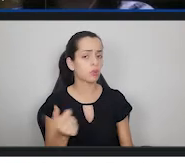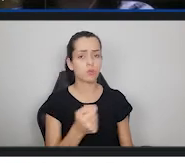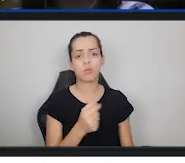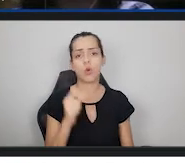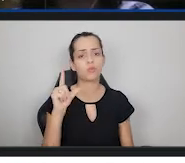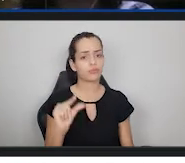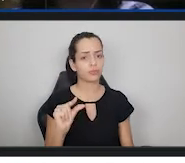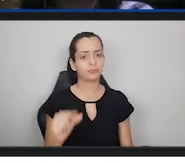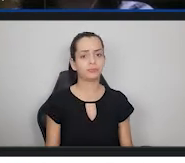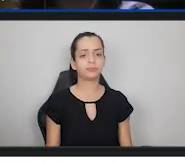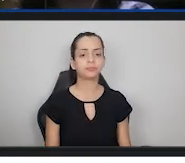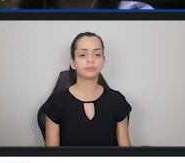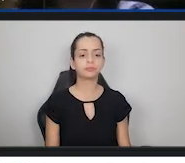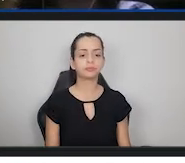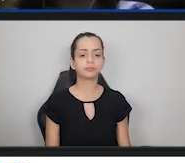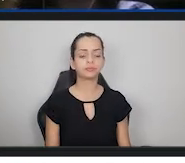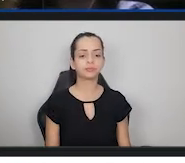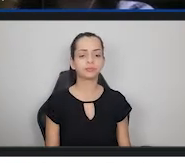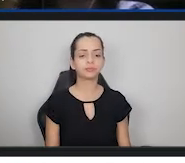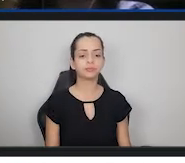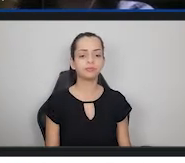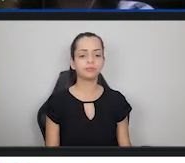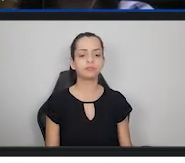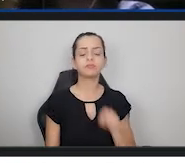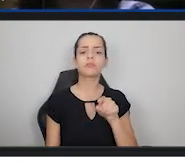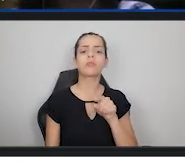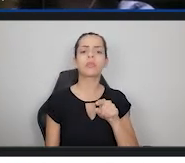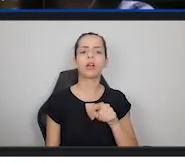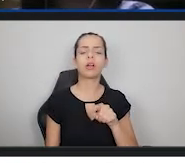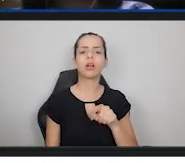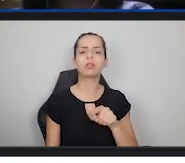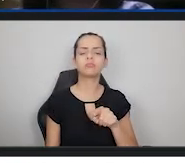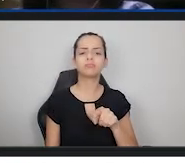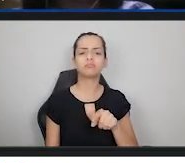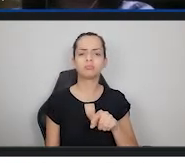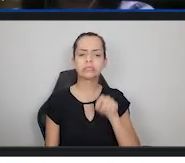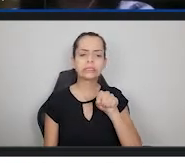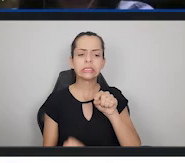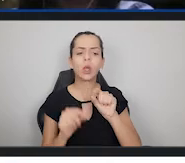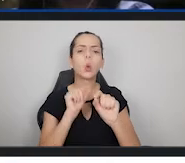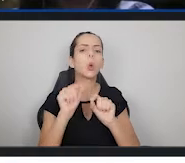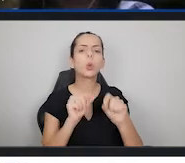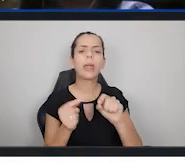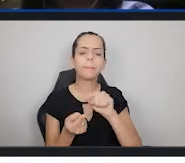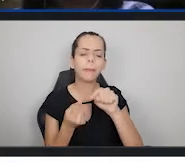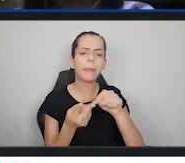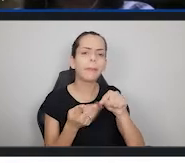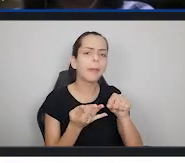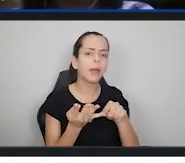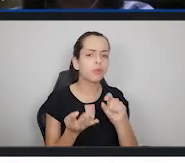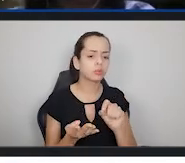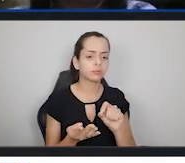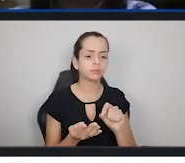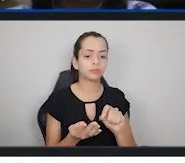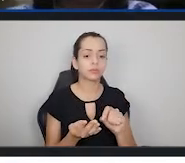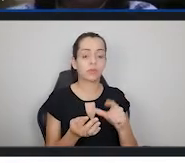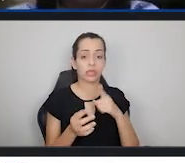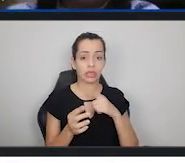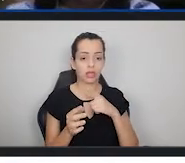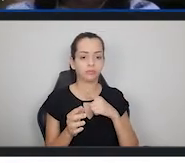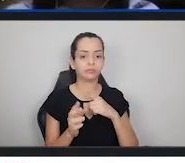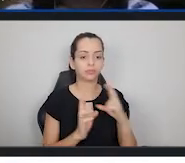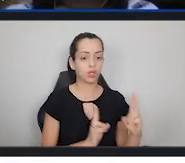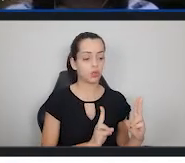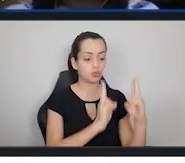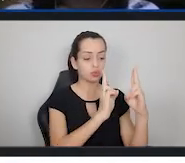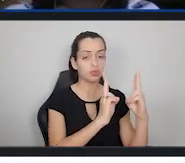a automatizada, né? Tudo telecontrolado. Então, a figura do operador de subestação, ela reduziu bastante com